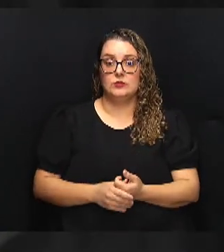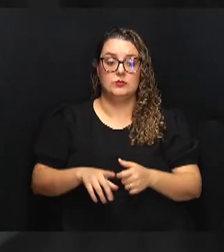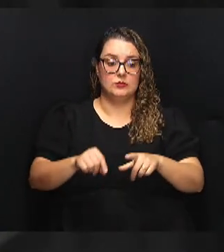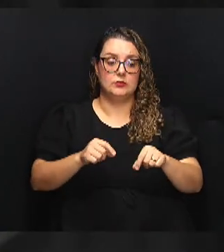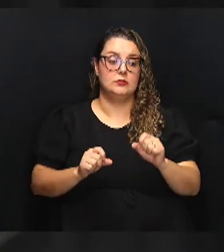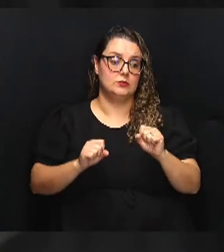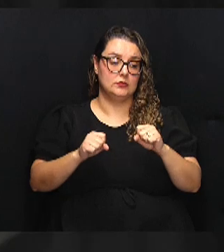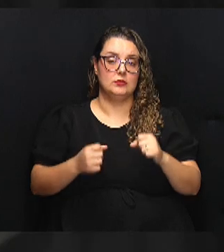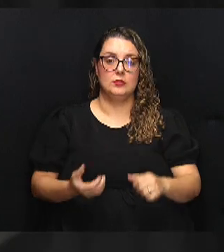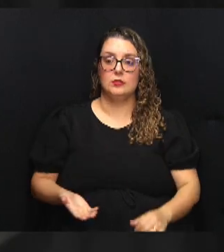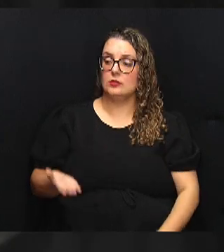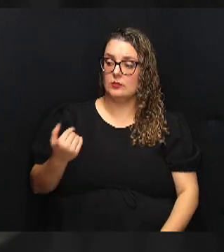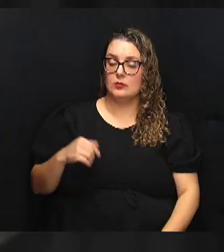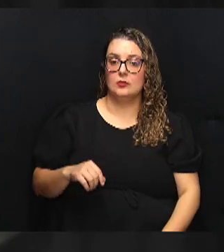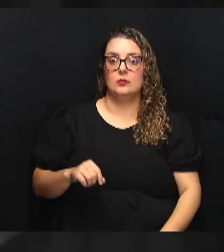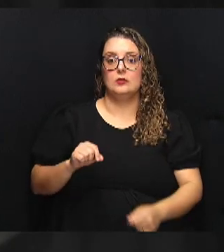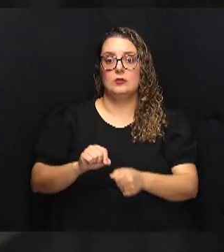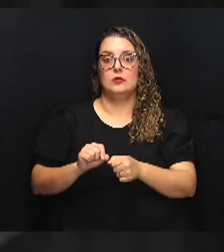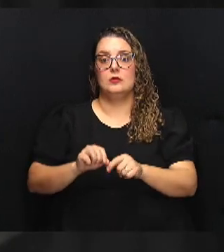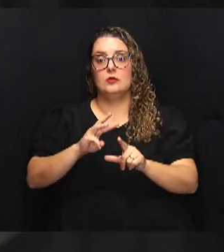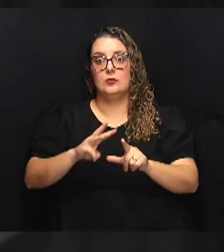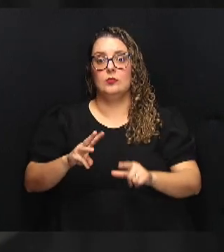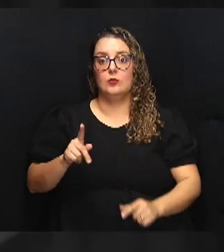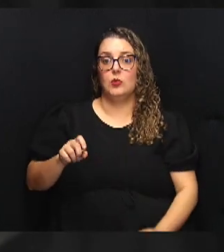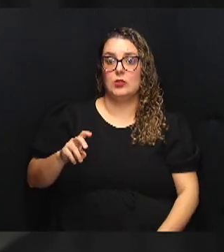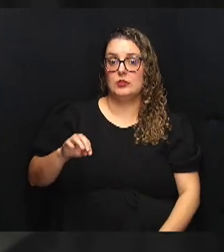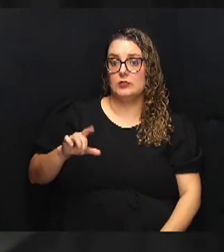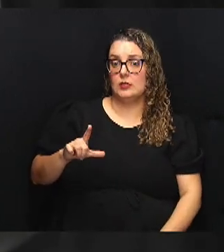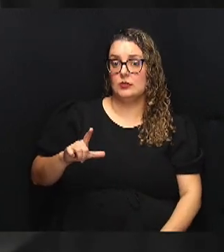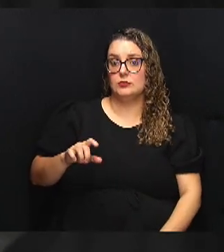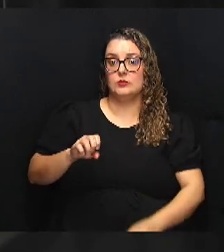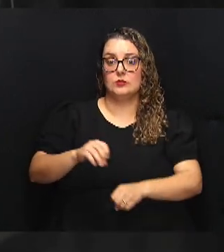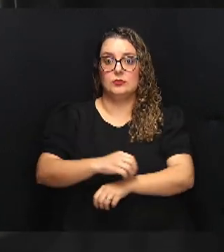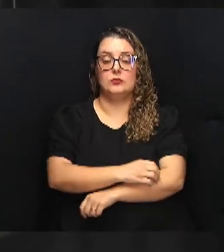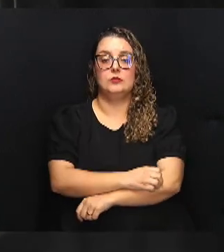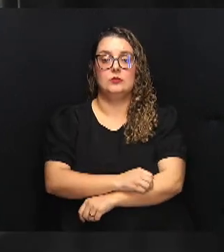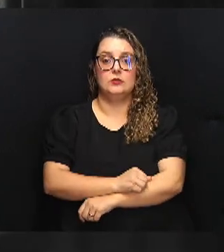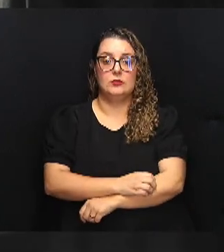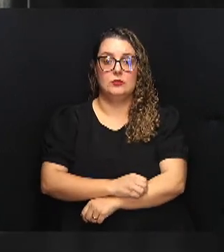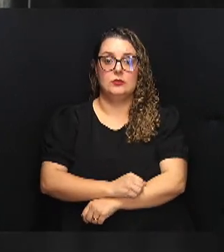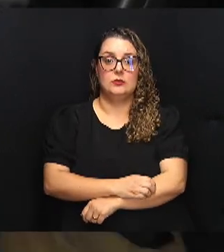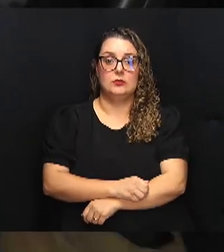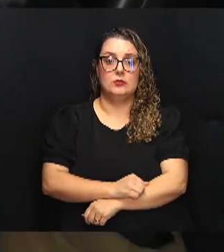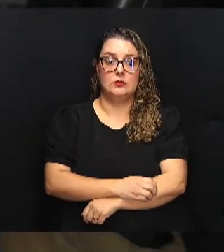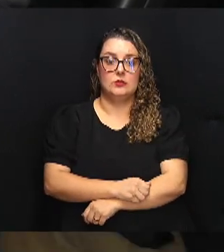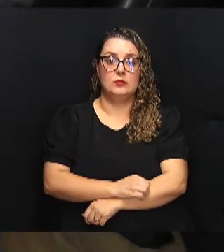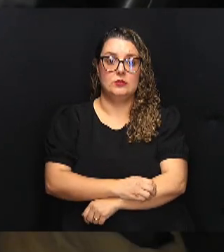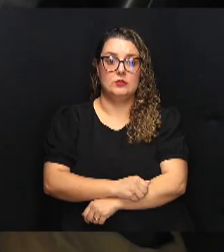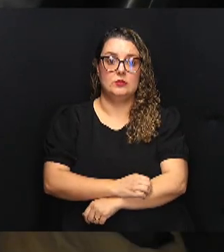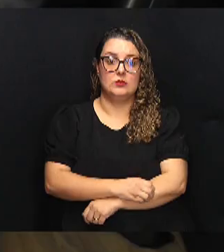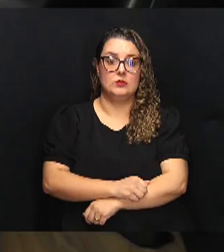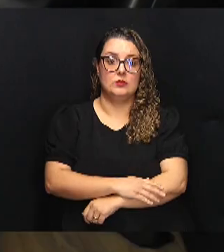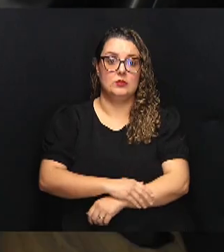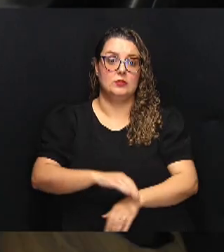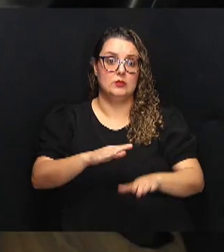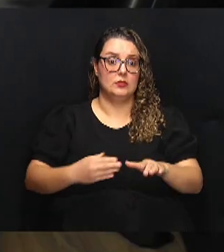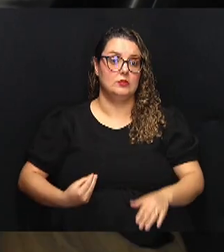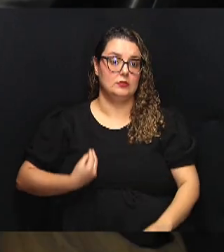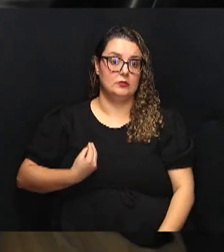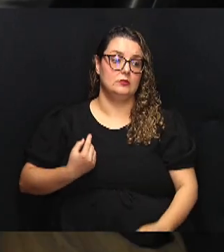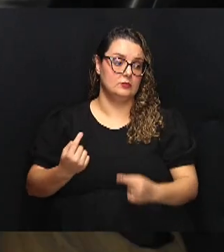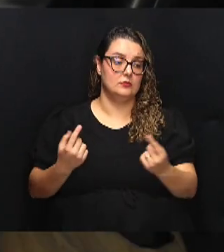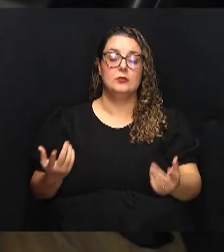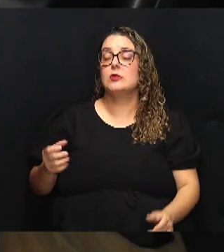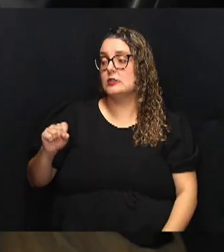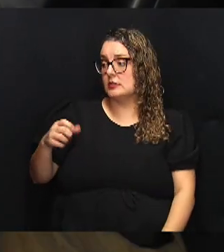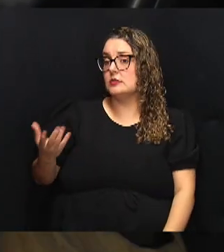Ou vamos fazer um via portal de educação, ou não, vamos criar um aplicativo. Às vezes pessoalmente, às vezes pessoalmente,